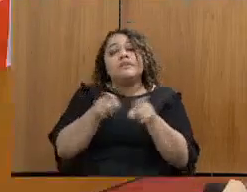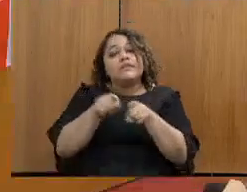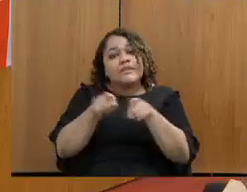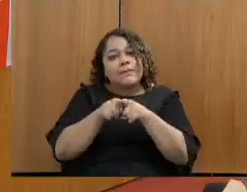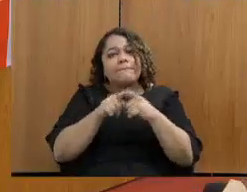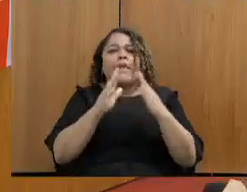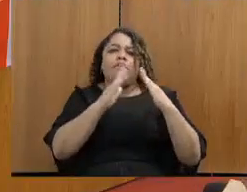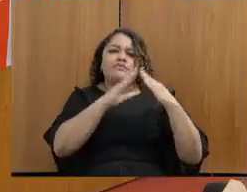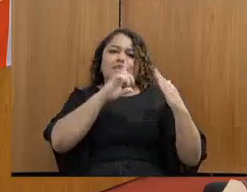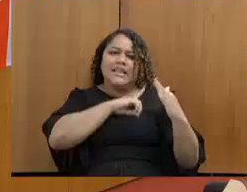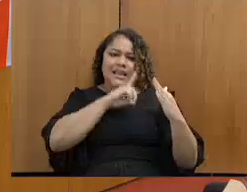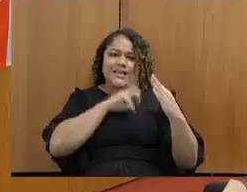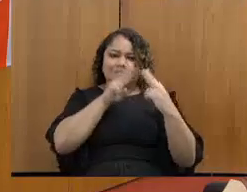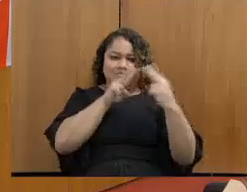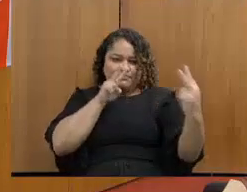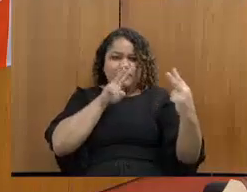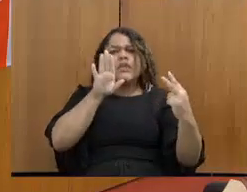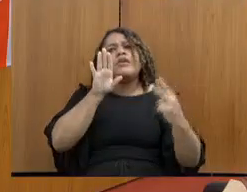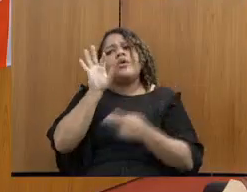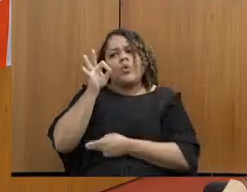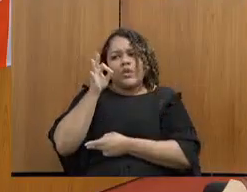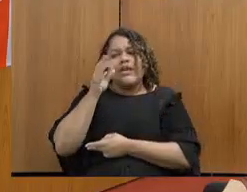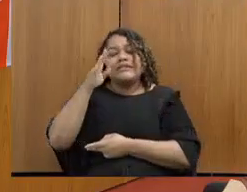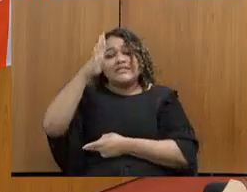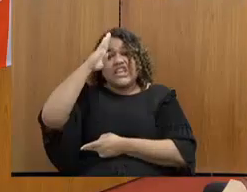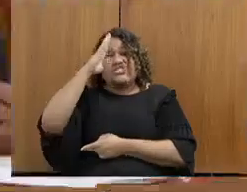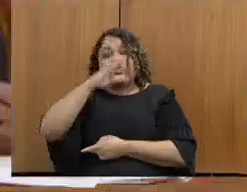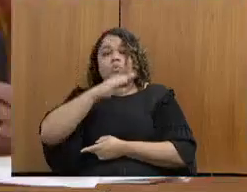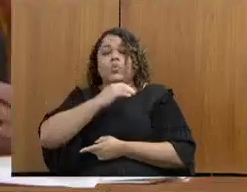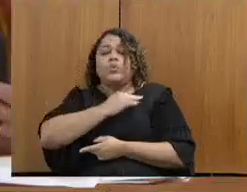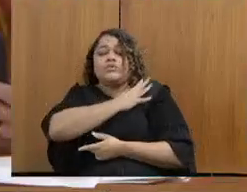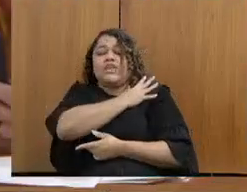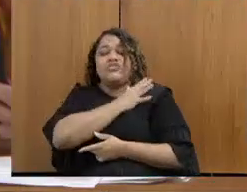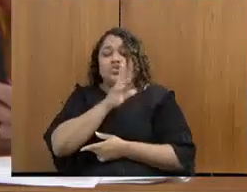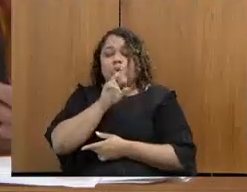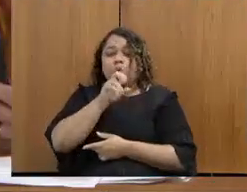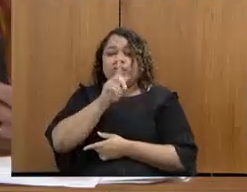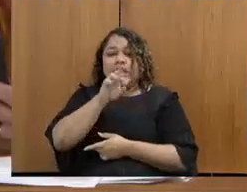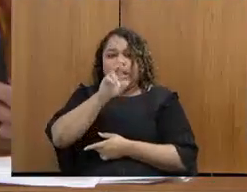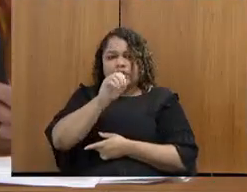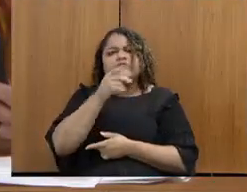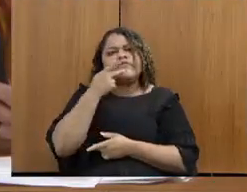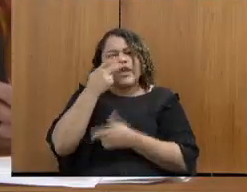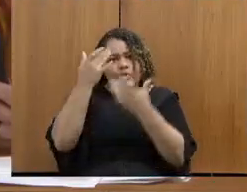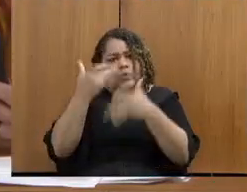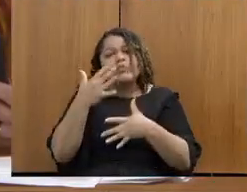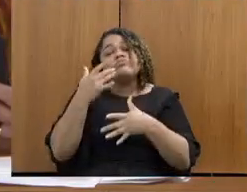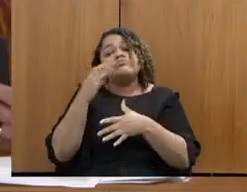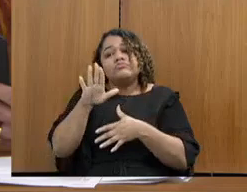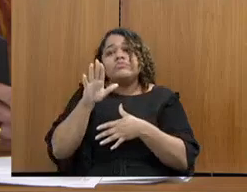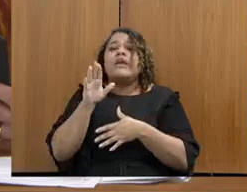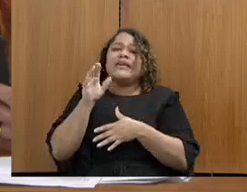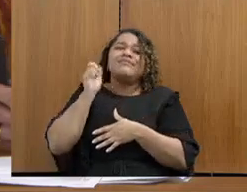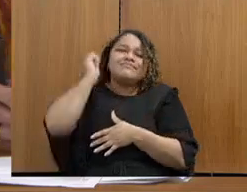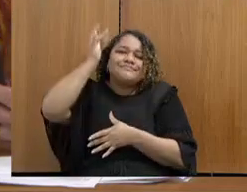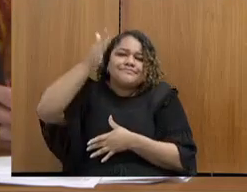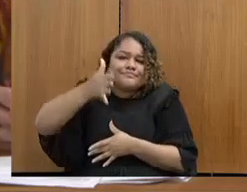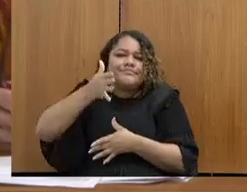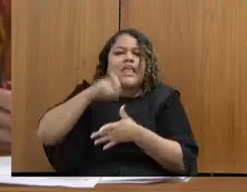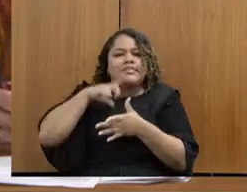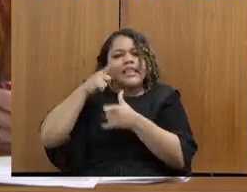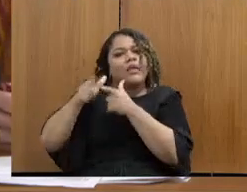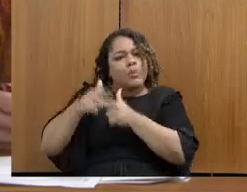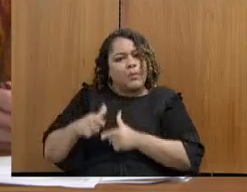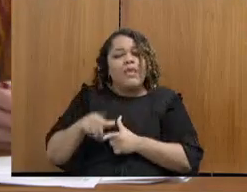série de problemáticas de espera mas que é importantíssimo que esse Então seja mantido porque antigamente eu já fui